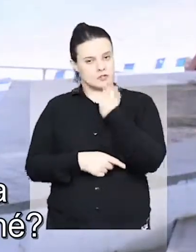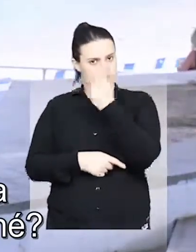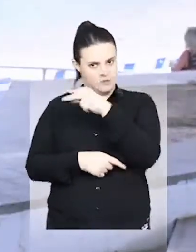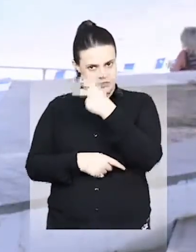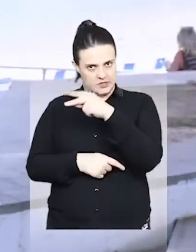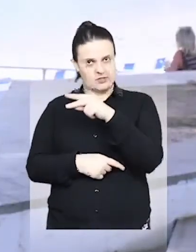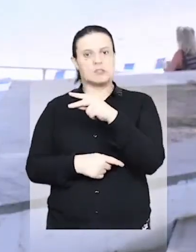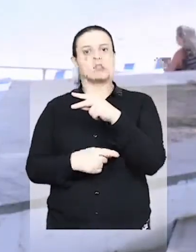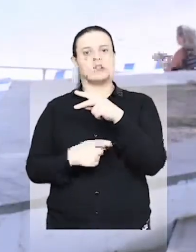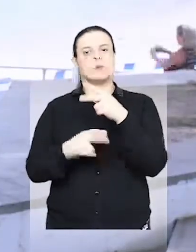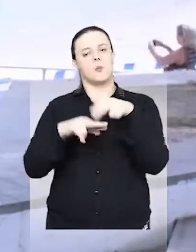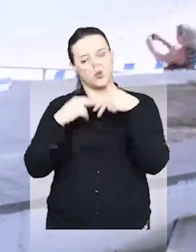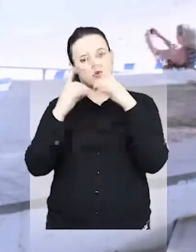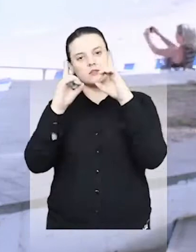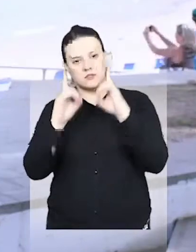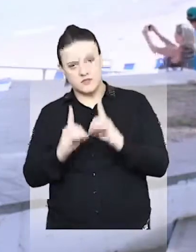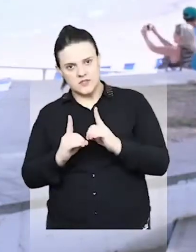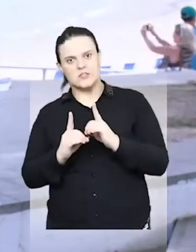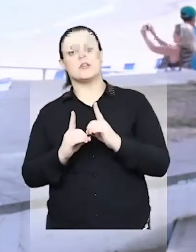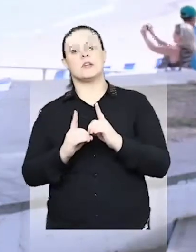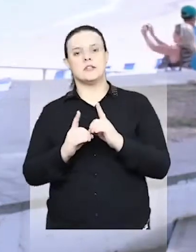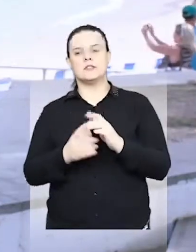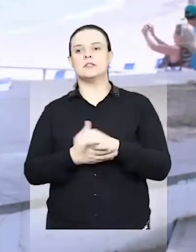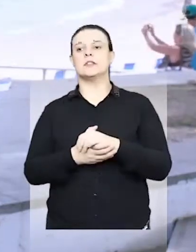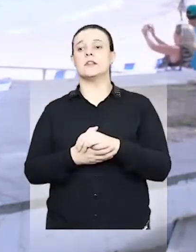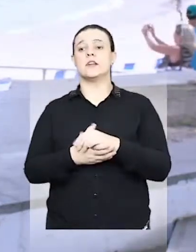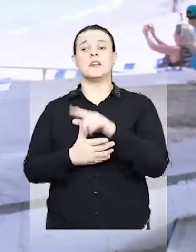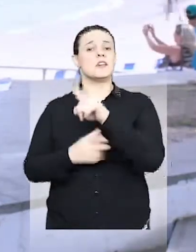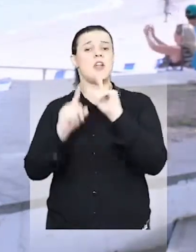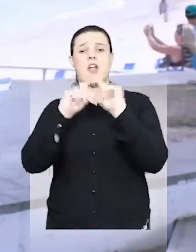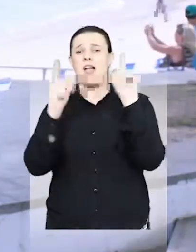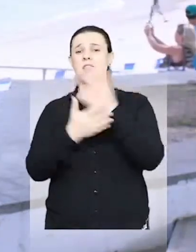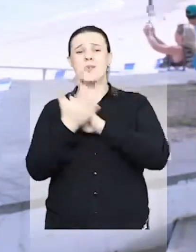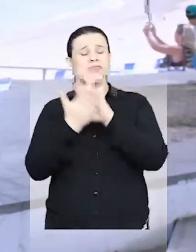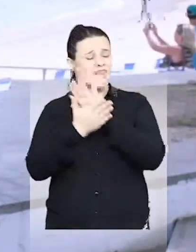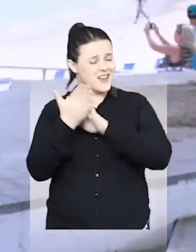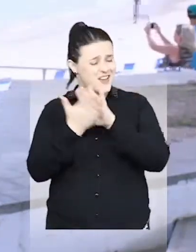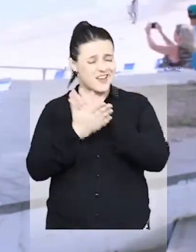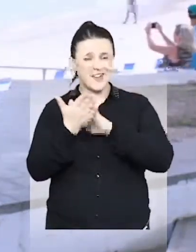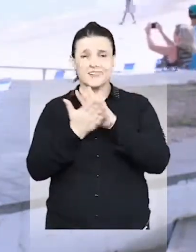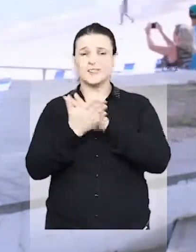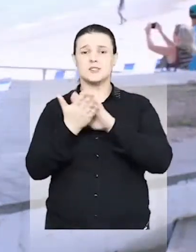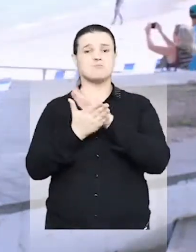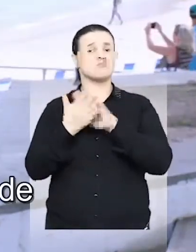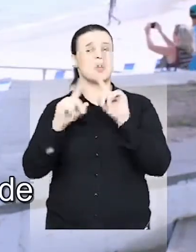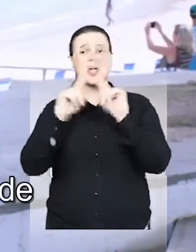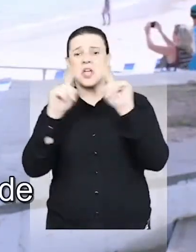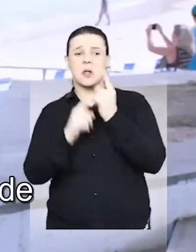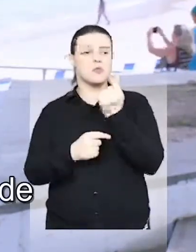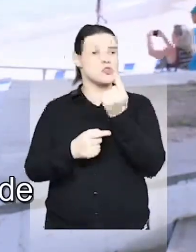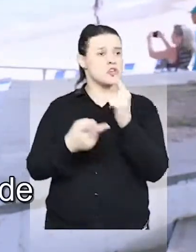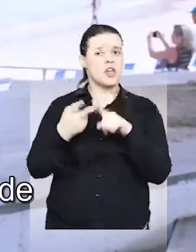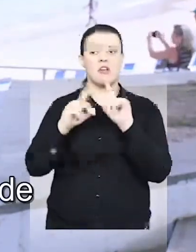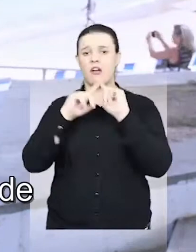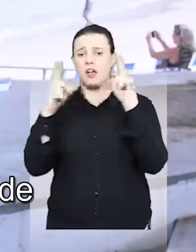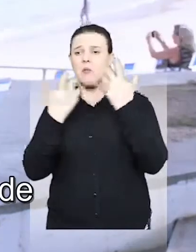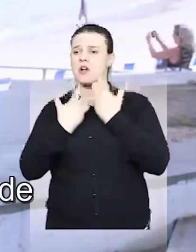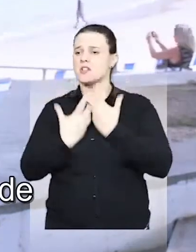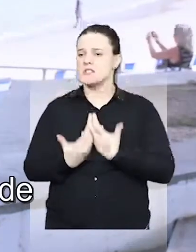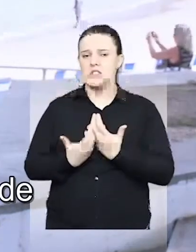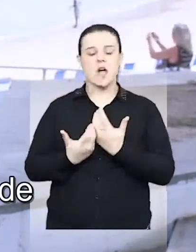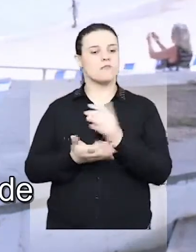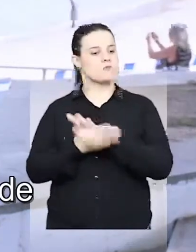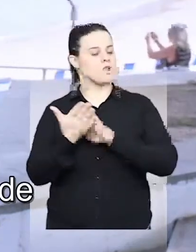né, na vida dele, com a deficiência dele. Rafael. E ele não reclama de nada. Não reclama de grana, não reclama